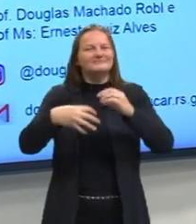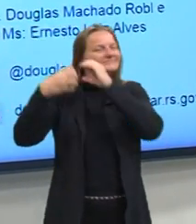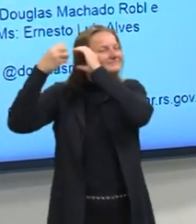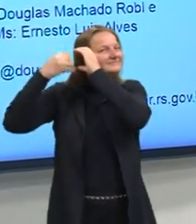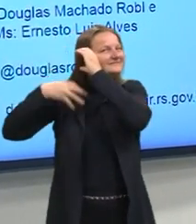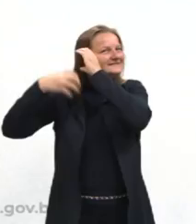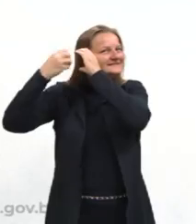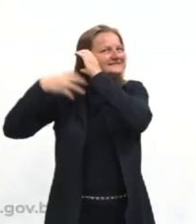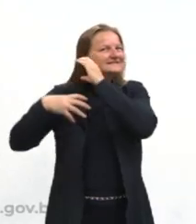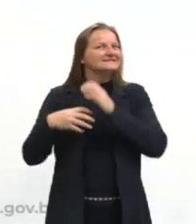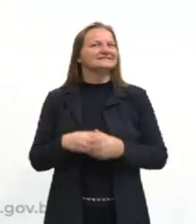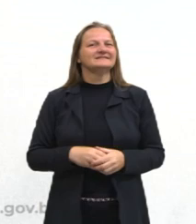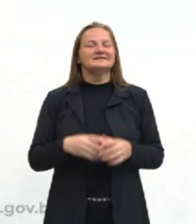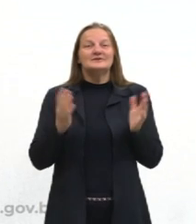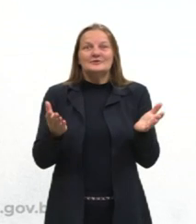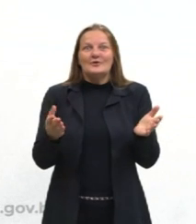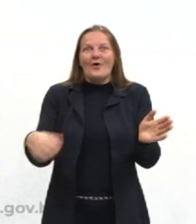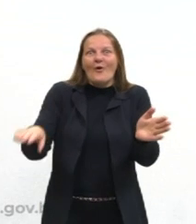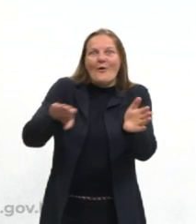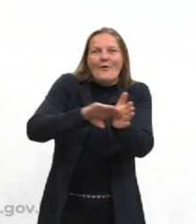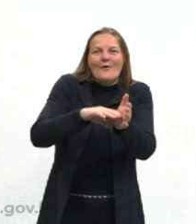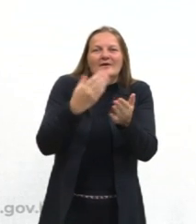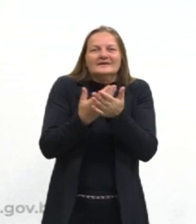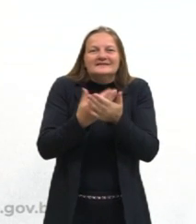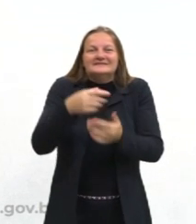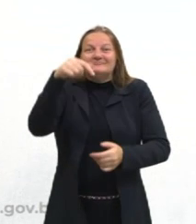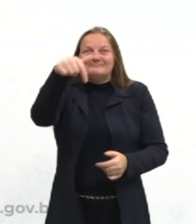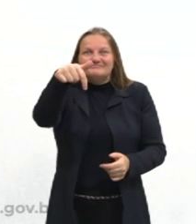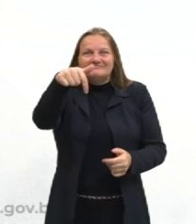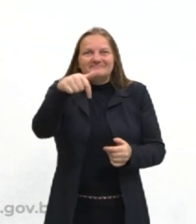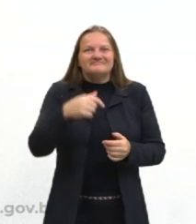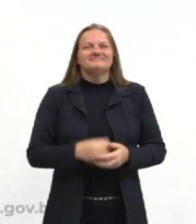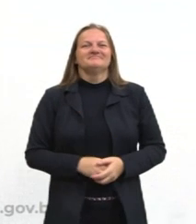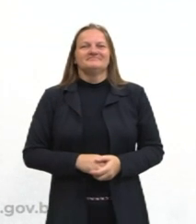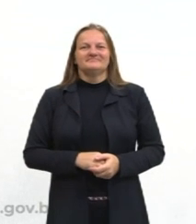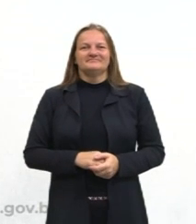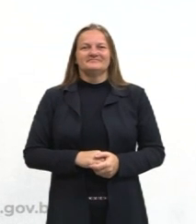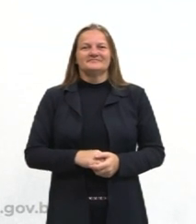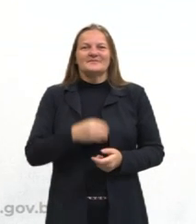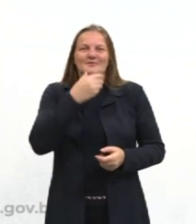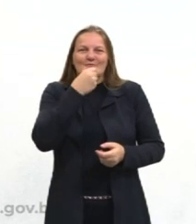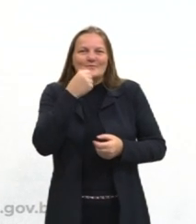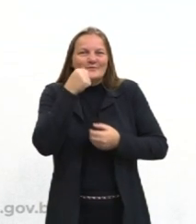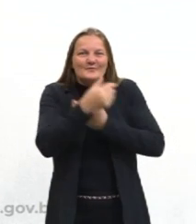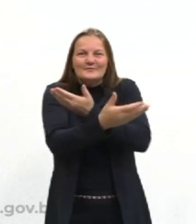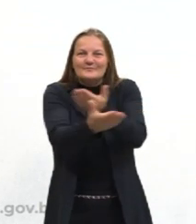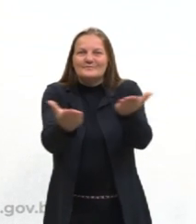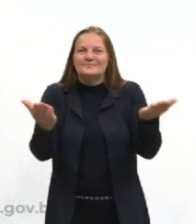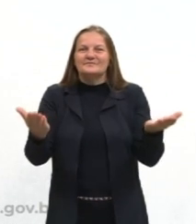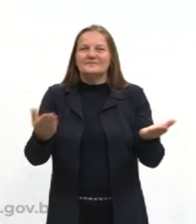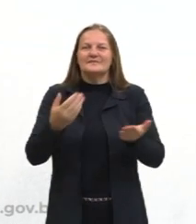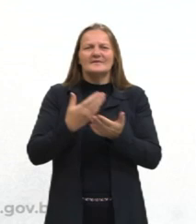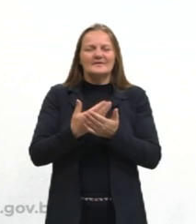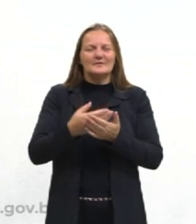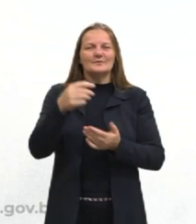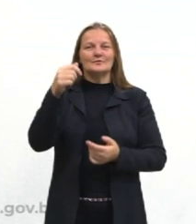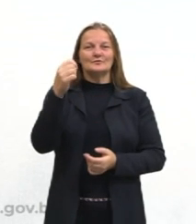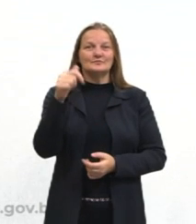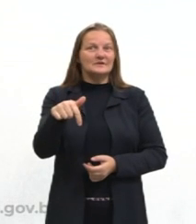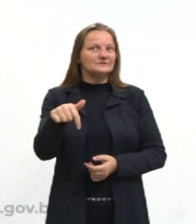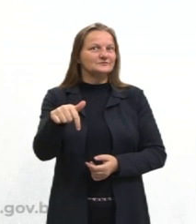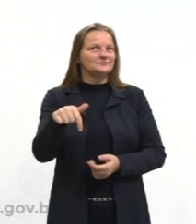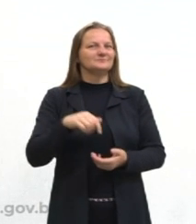obrigada a chegamos então aqui a aula 7 tá meninos e meninas então a aula de número 7 aí